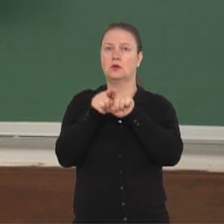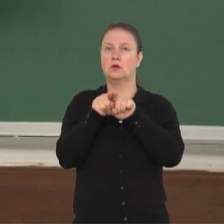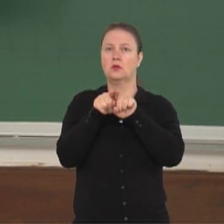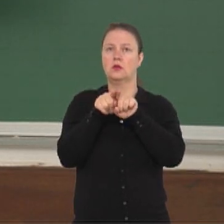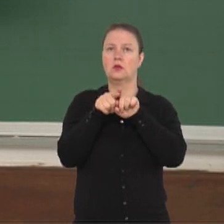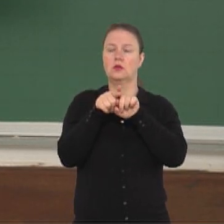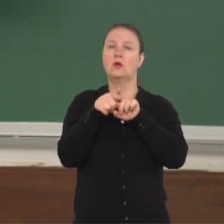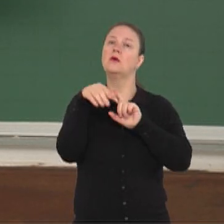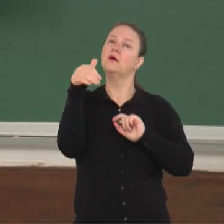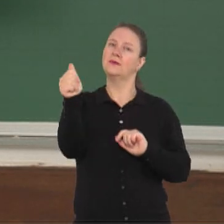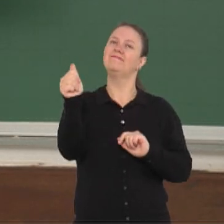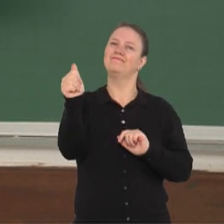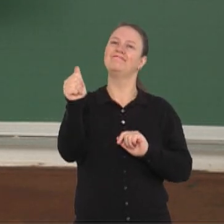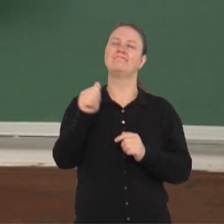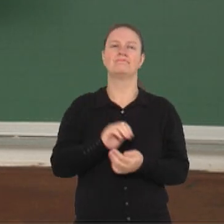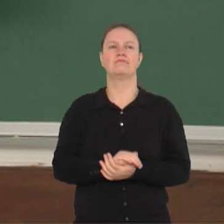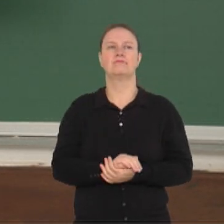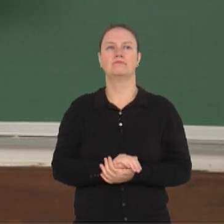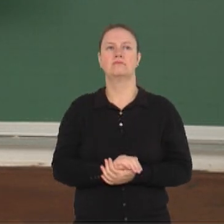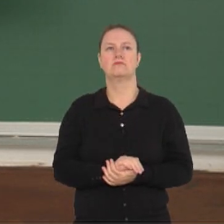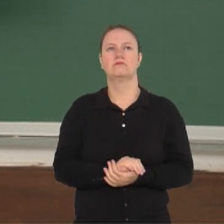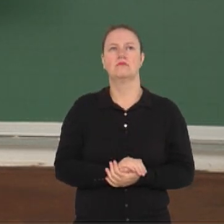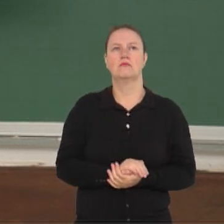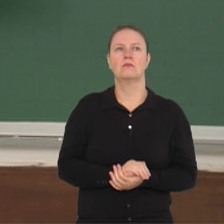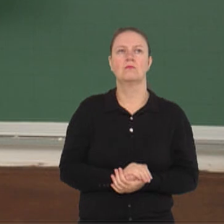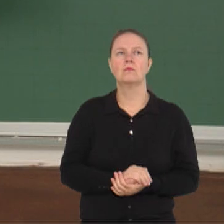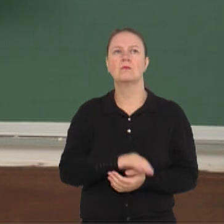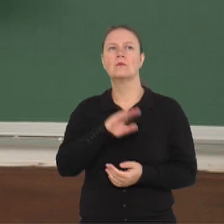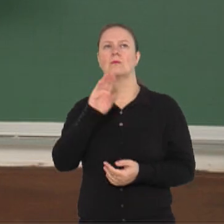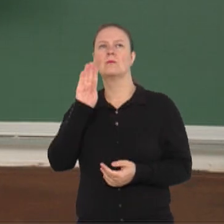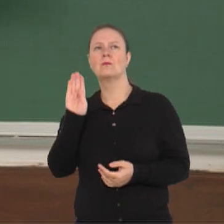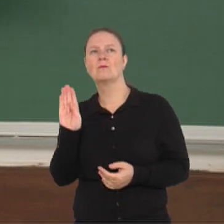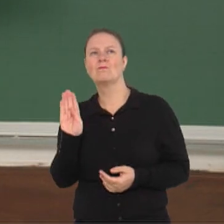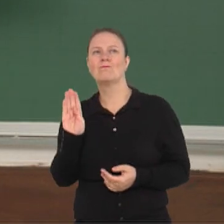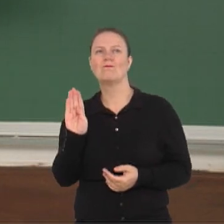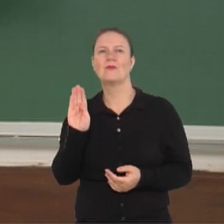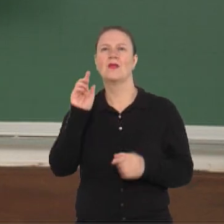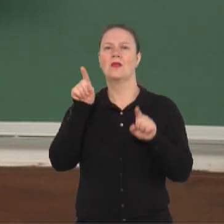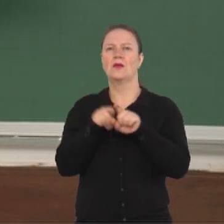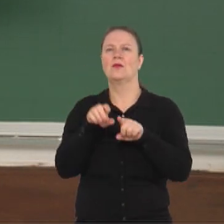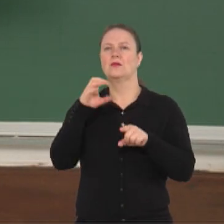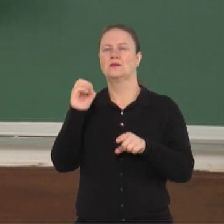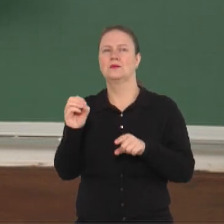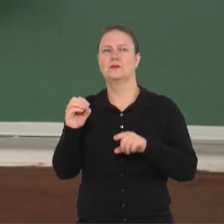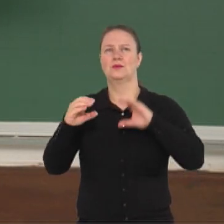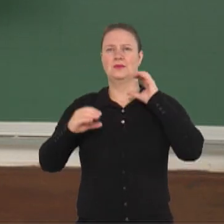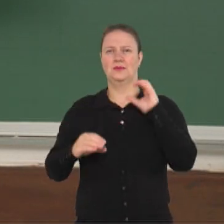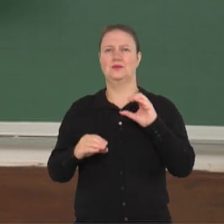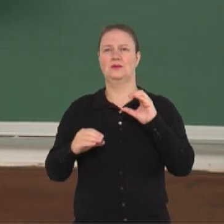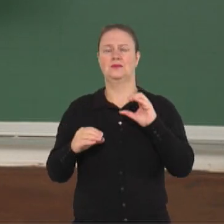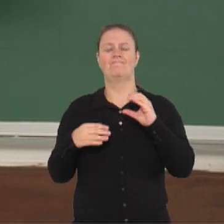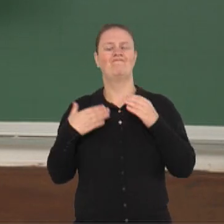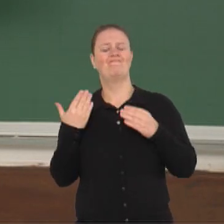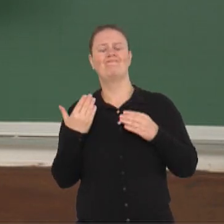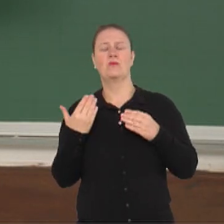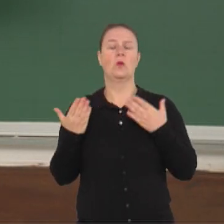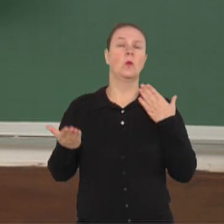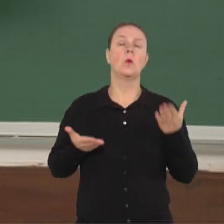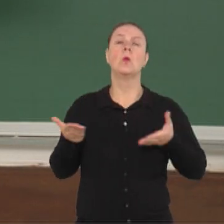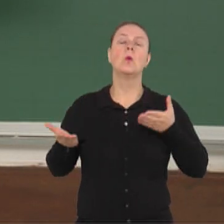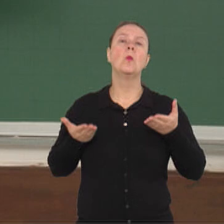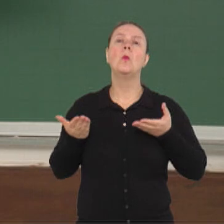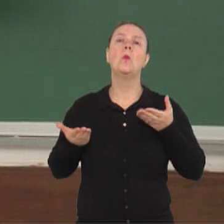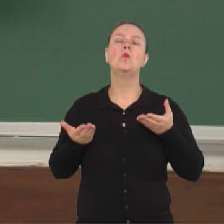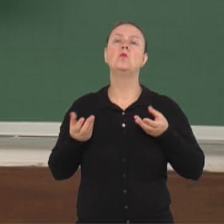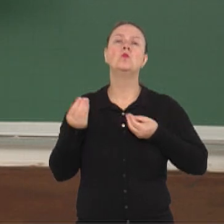Valor B é zero. Não estou encontrando o termo x, professor. Não tem, cadê o termo x? Não tem.